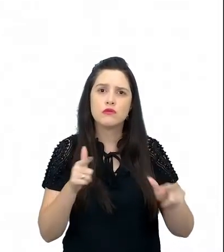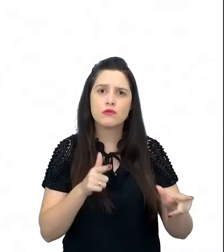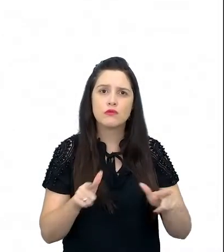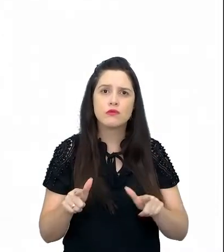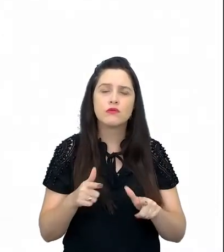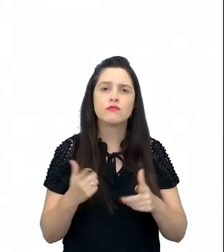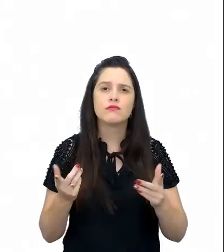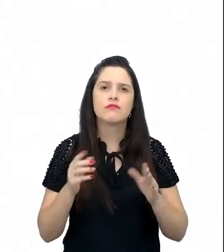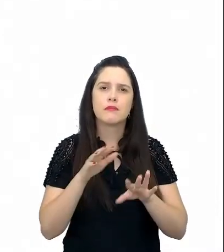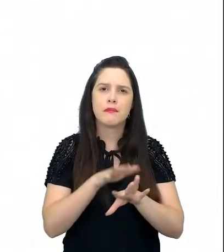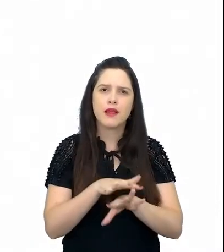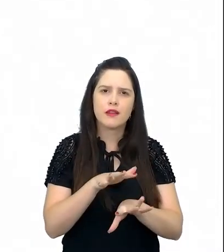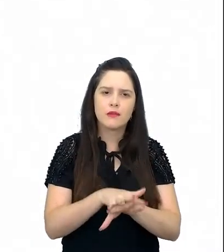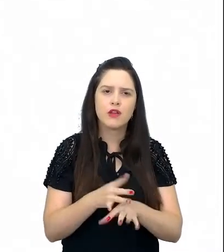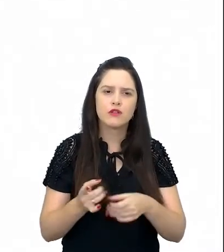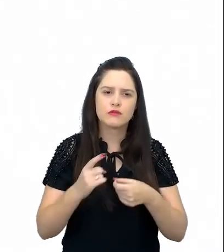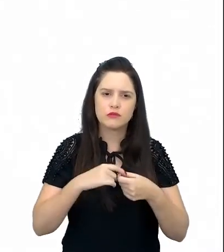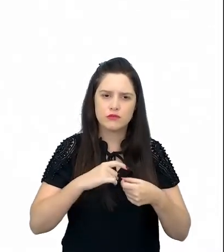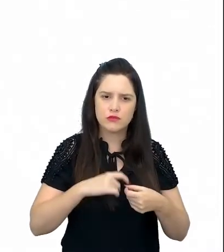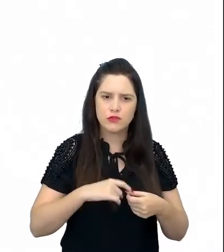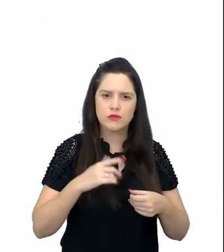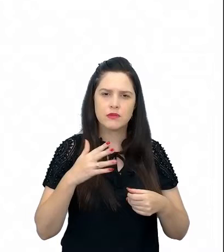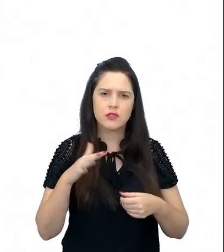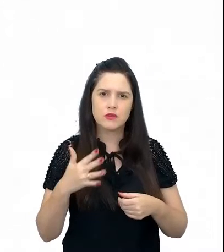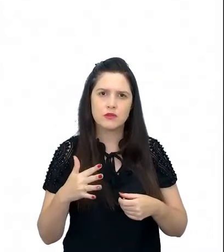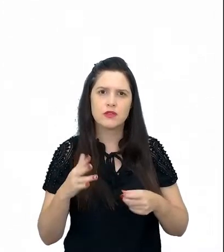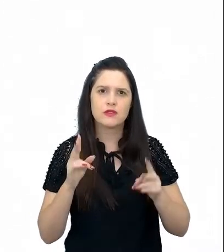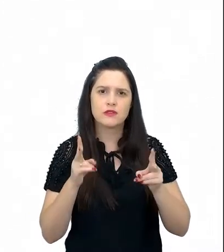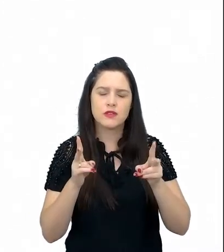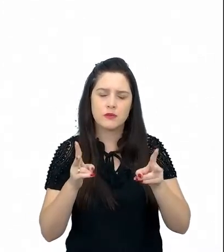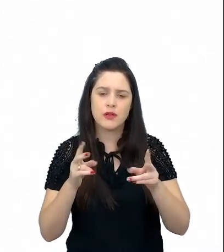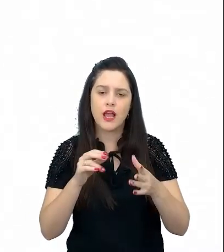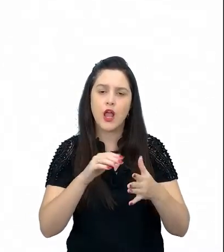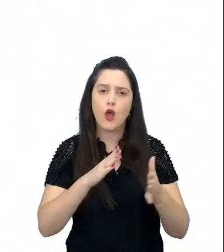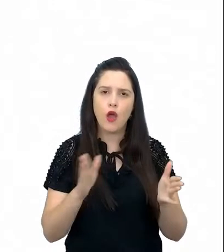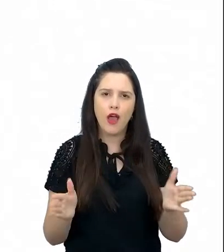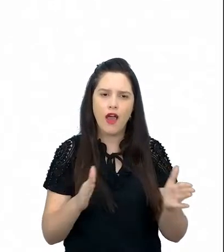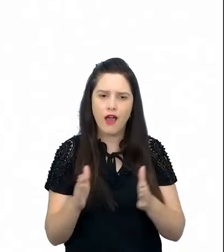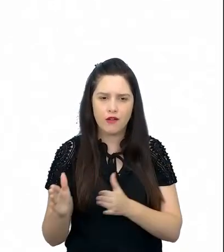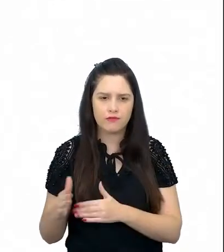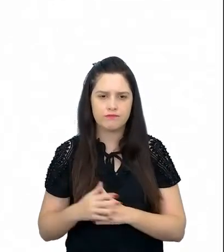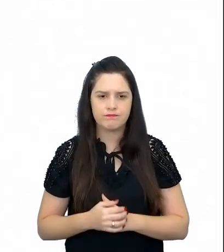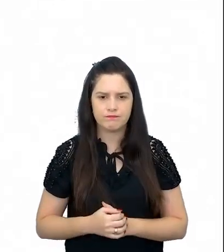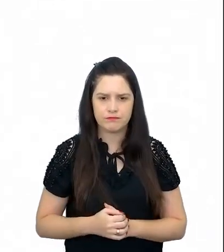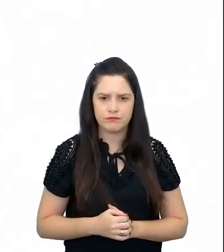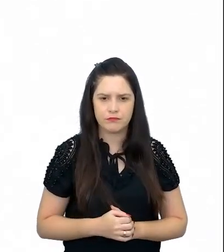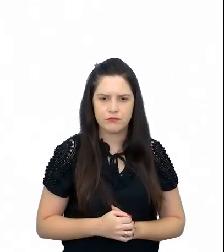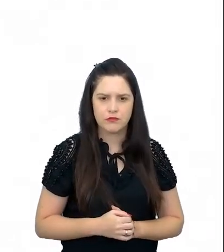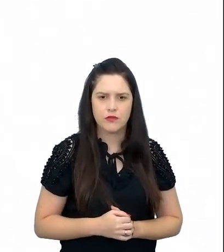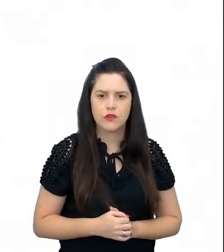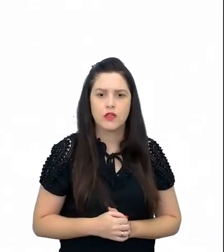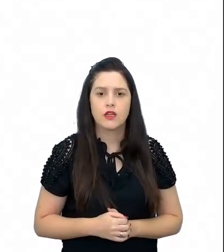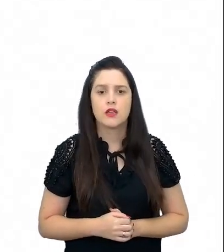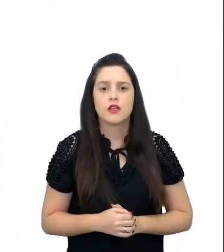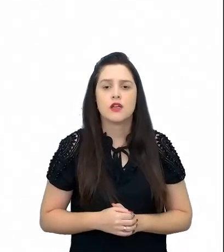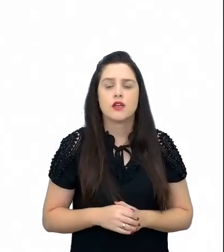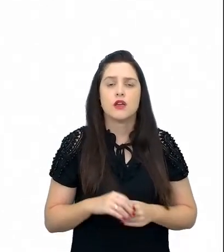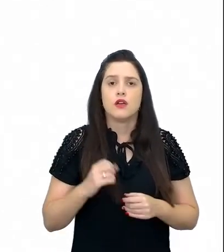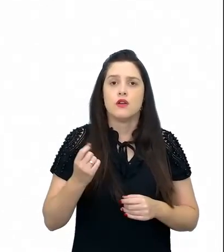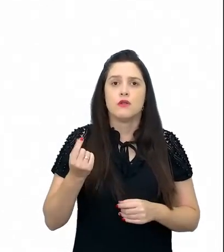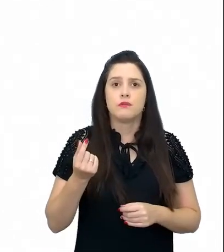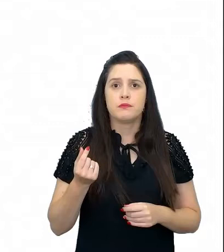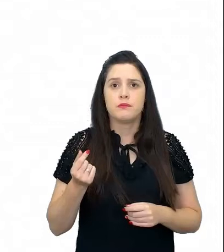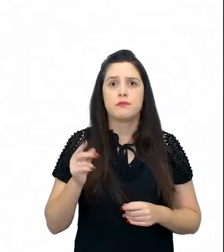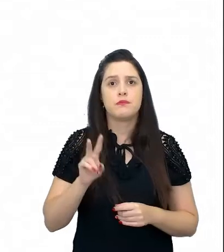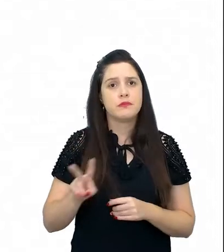quanto mais eu vou pagando, mais tecido eu vou comprando, maior vai ficando o meu valor. Ao triplicar o tamanho, o valor pagar